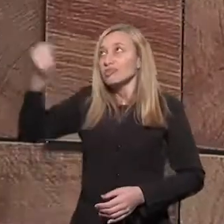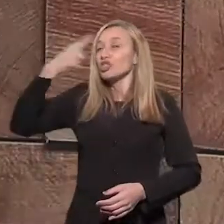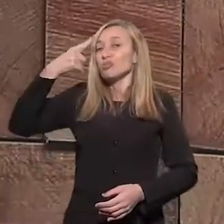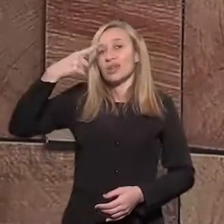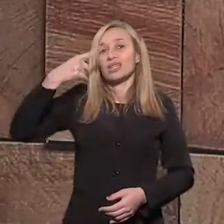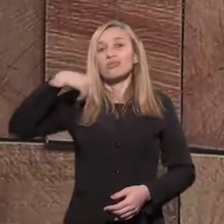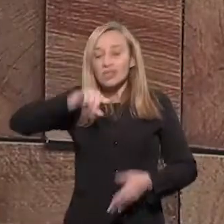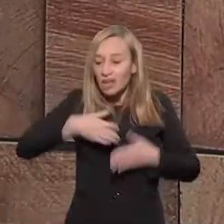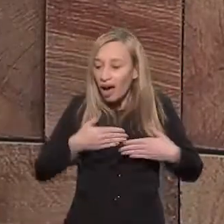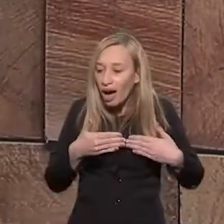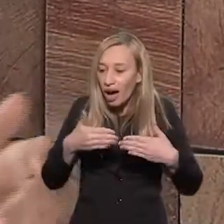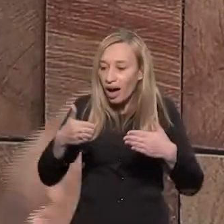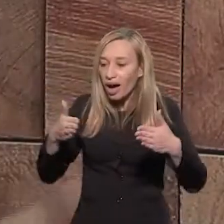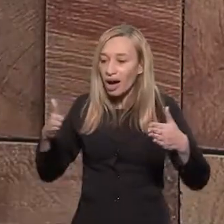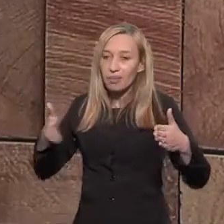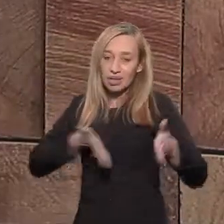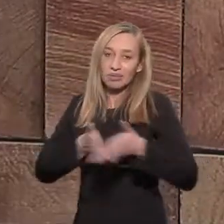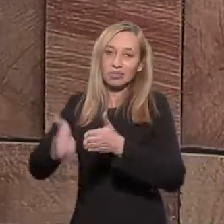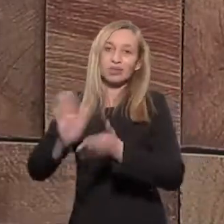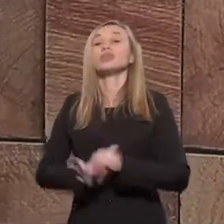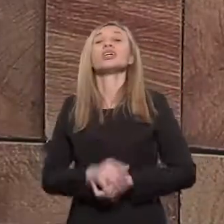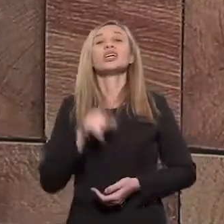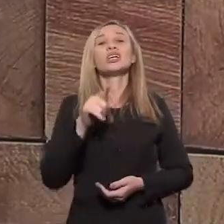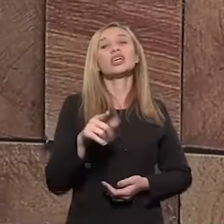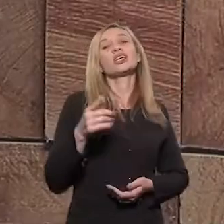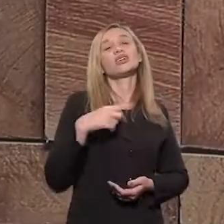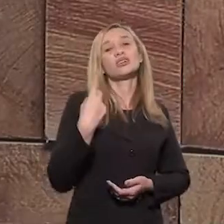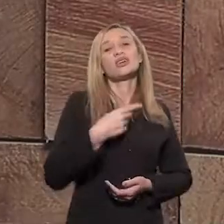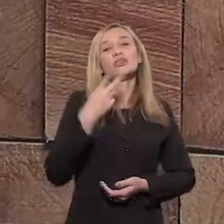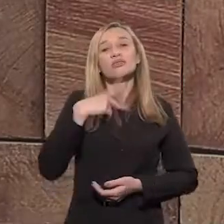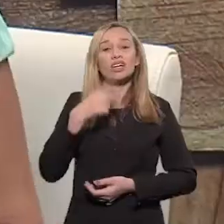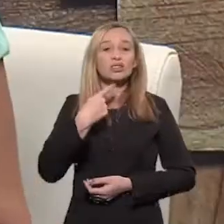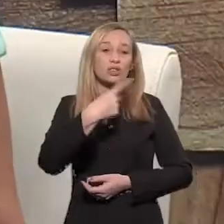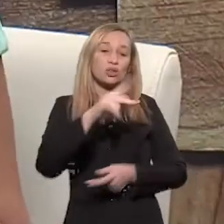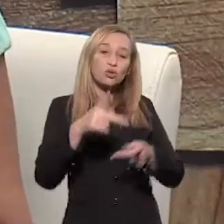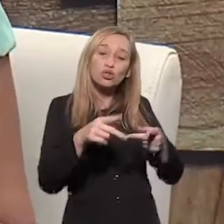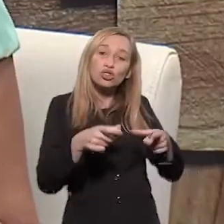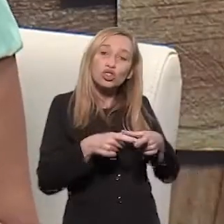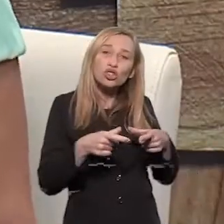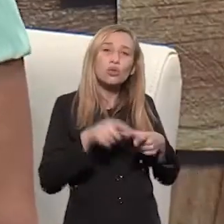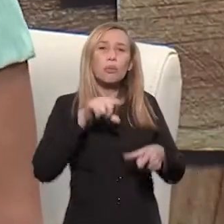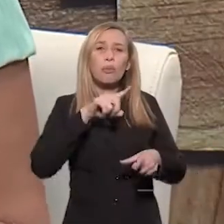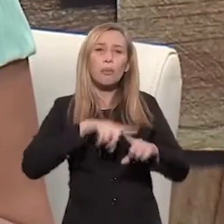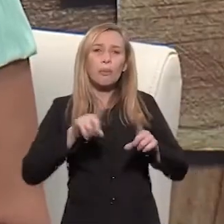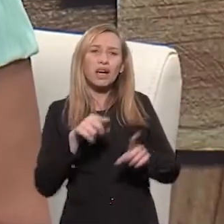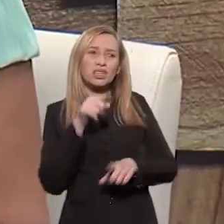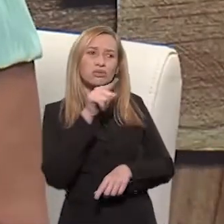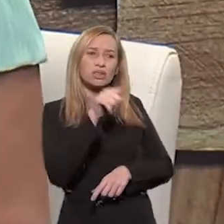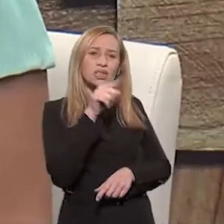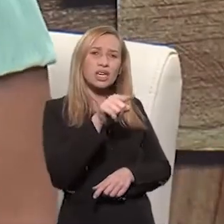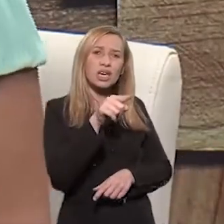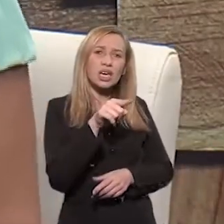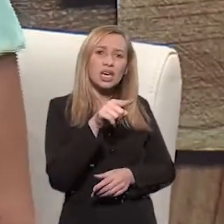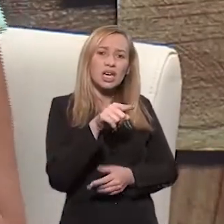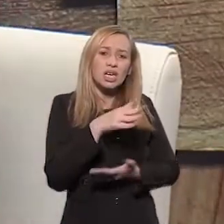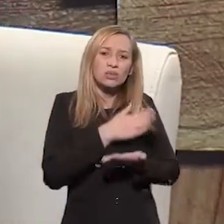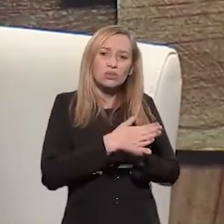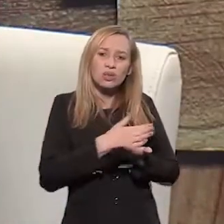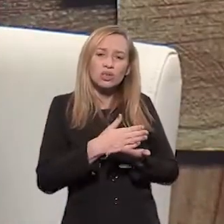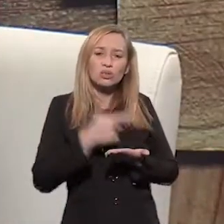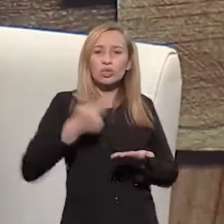inspiração, você abre caminho para ela. E a gente está falando aqui sobre os seus discos, mas você, a